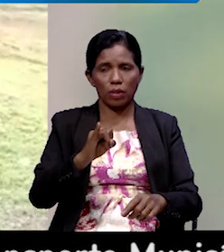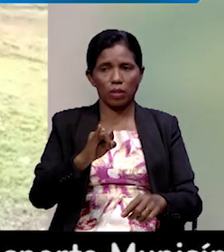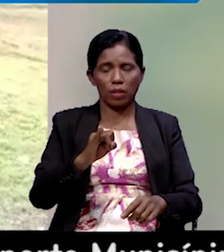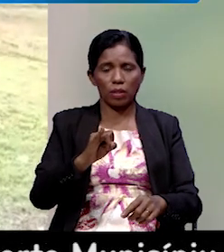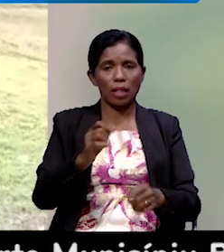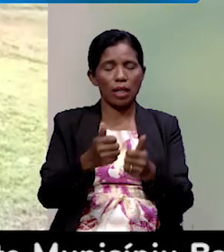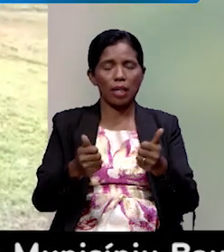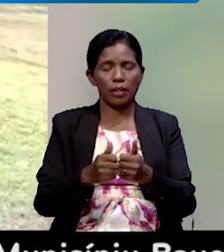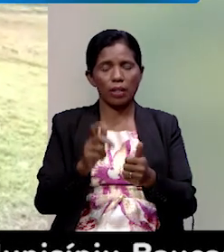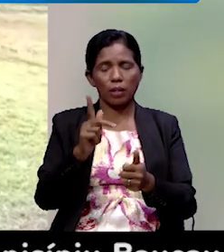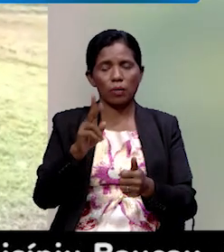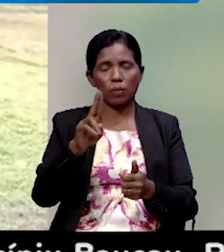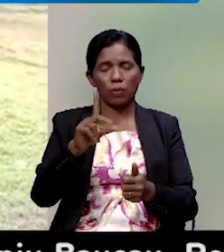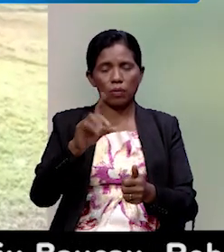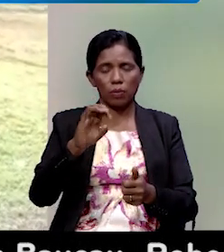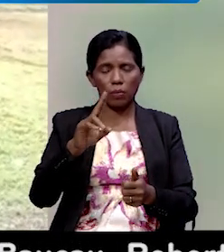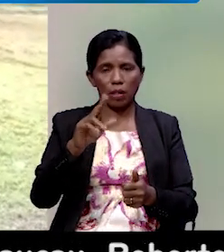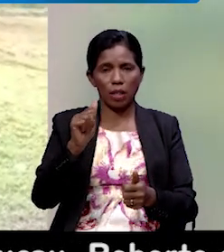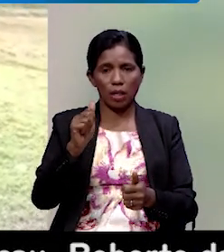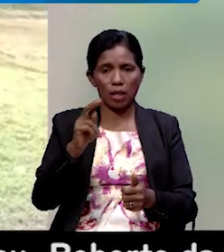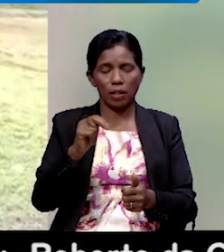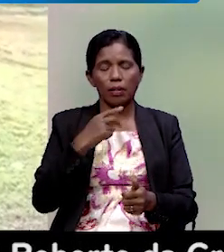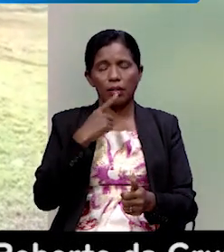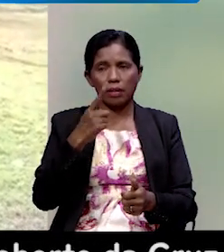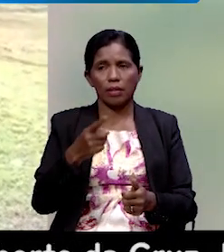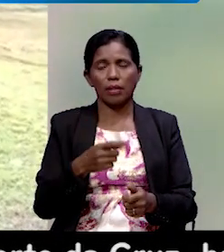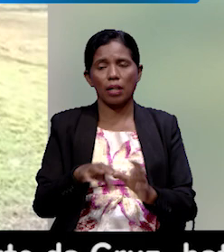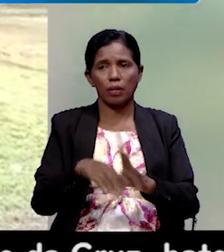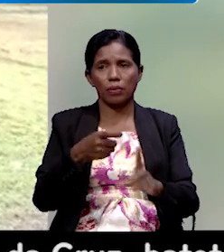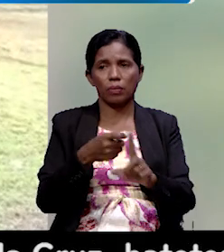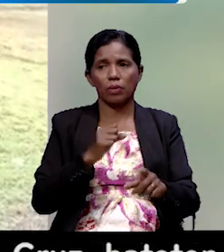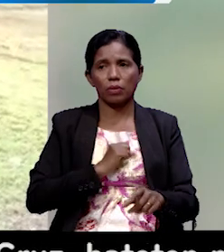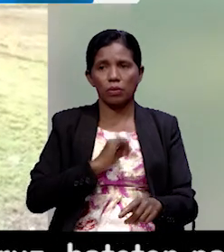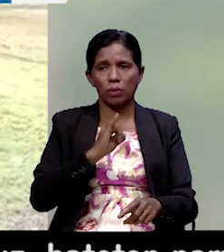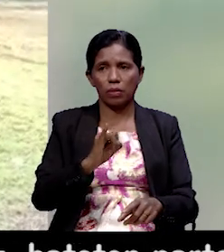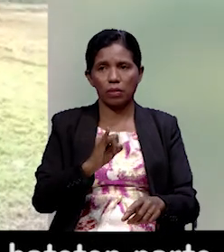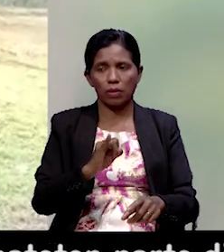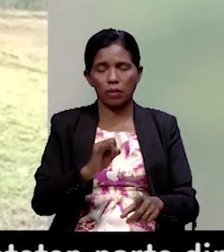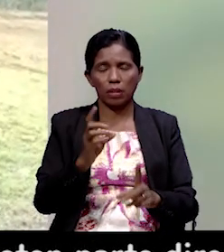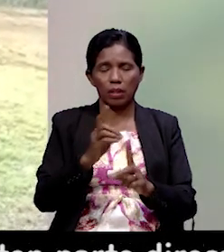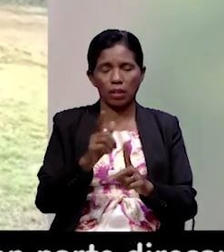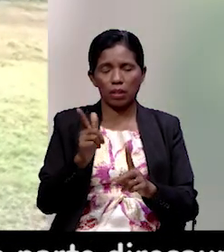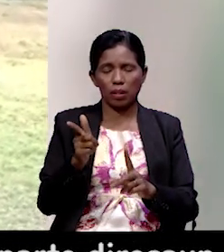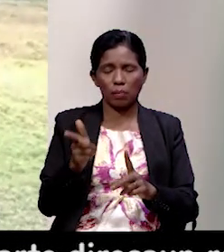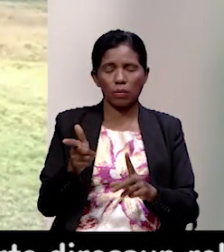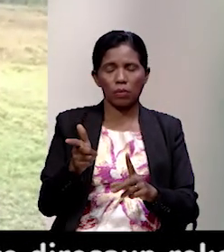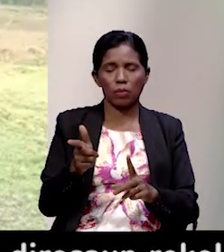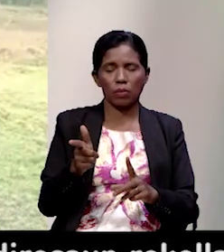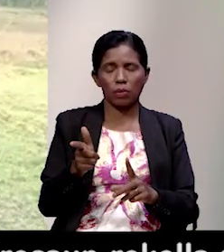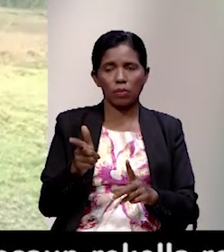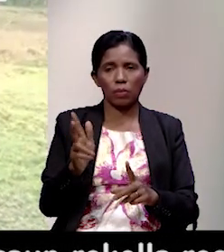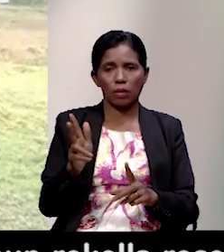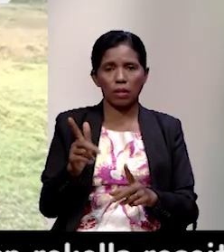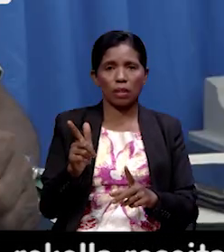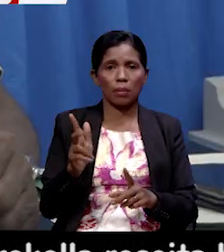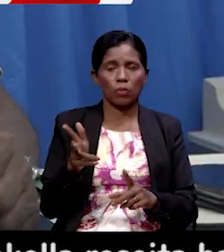Kuluan, suku Tasilin, posto atentivo Jumalai, saiu si neva dia 31 de julho, onde a colega era 21